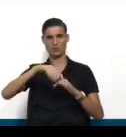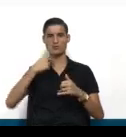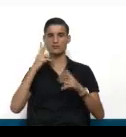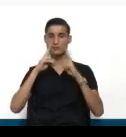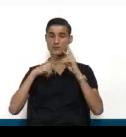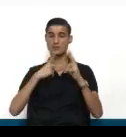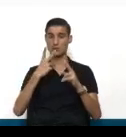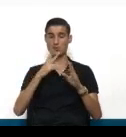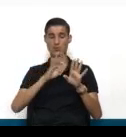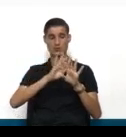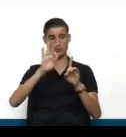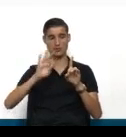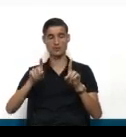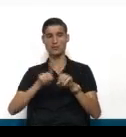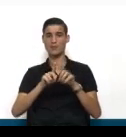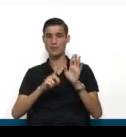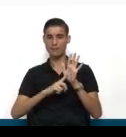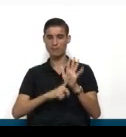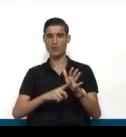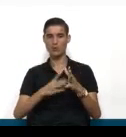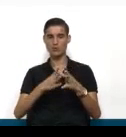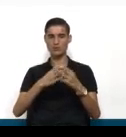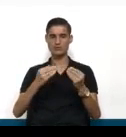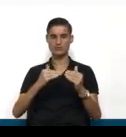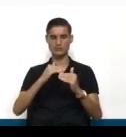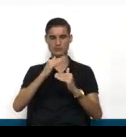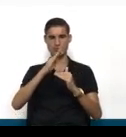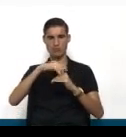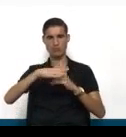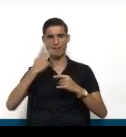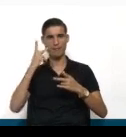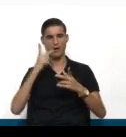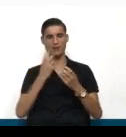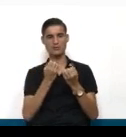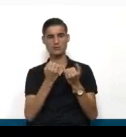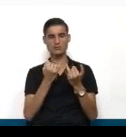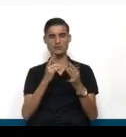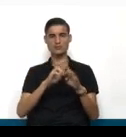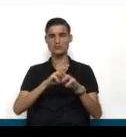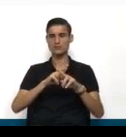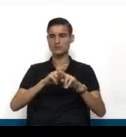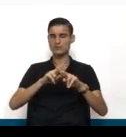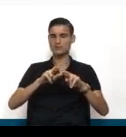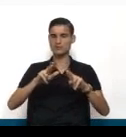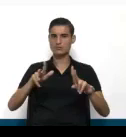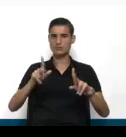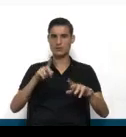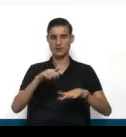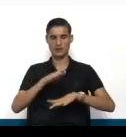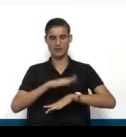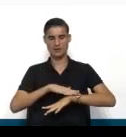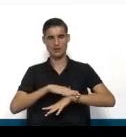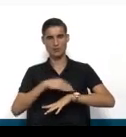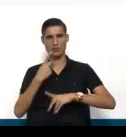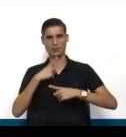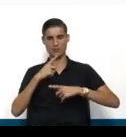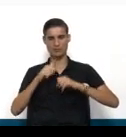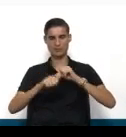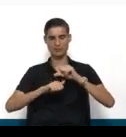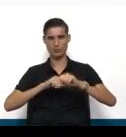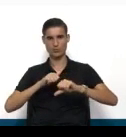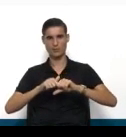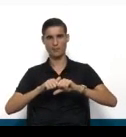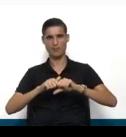ver esses dois gráficos que vão mostrar a solução da onda para os valores distintos de tempo, quando a gente vai variar o